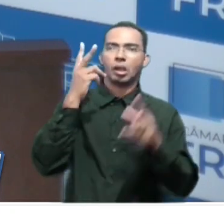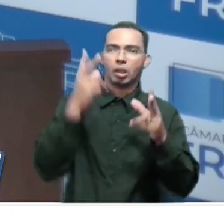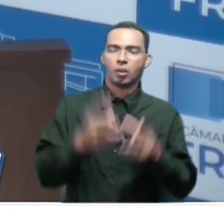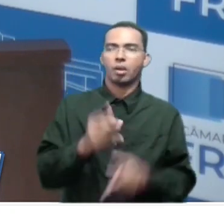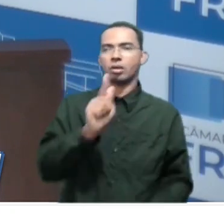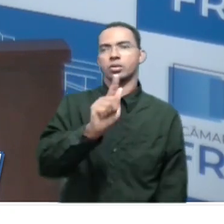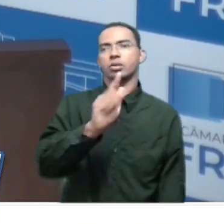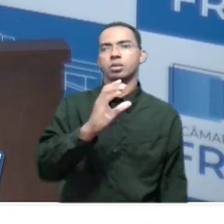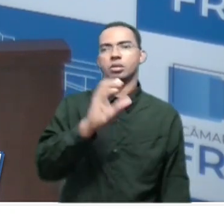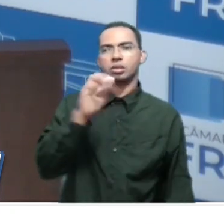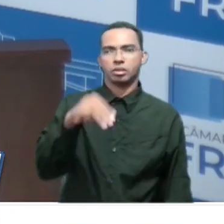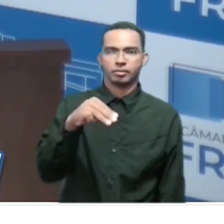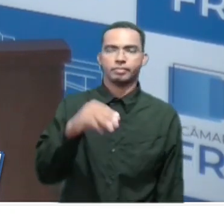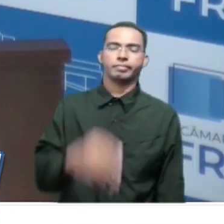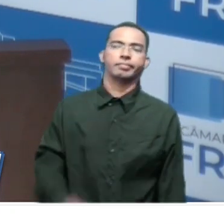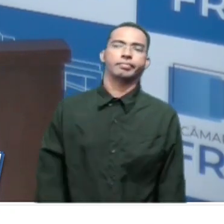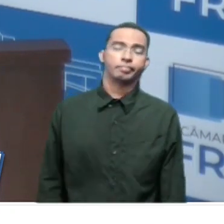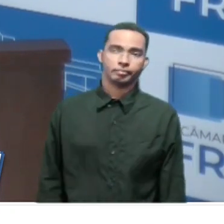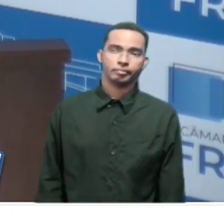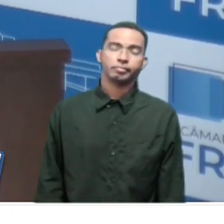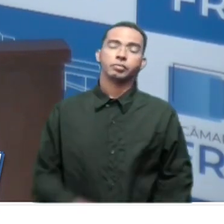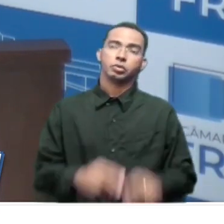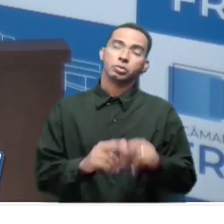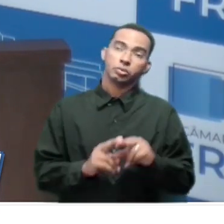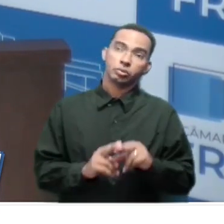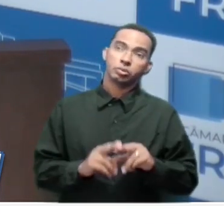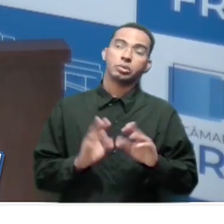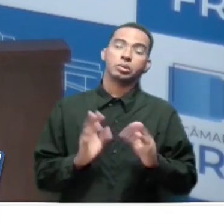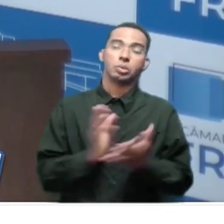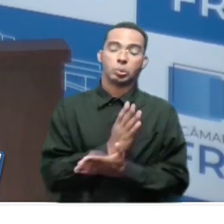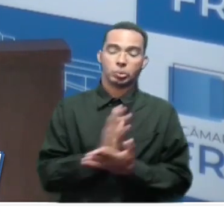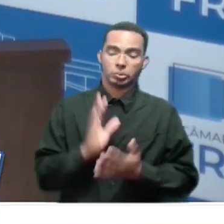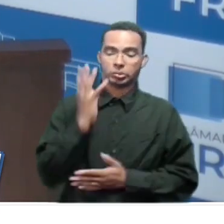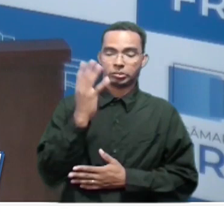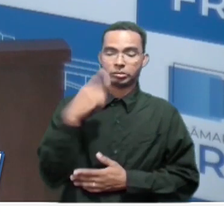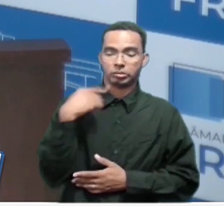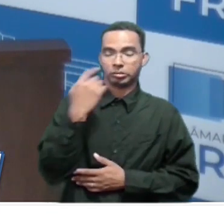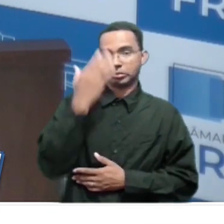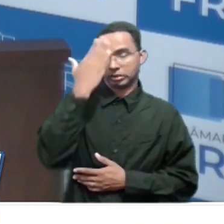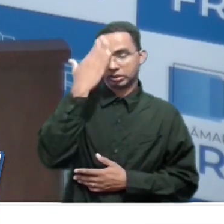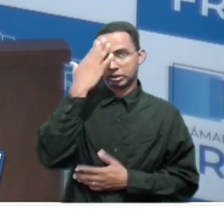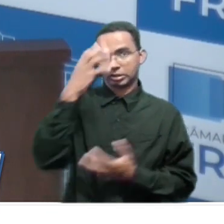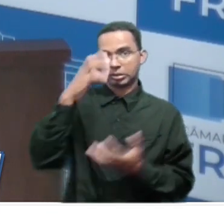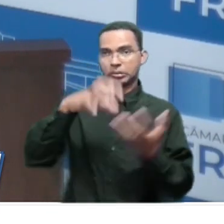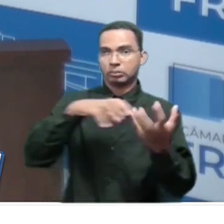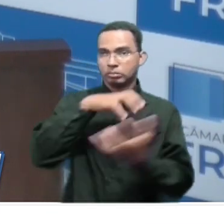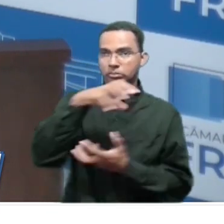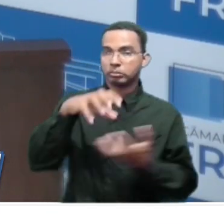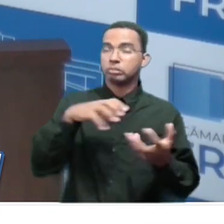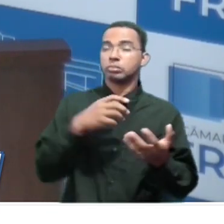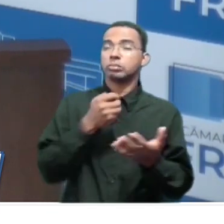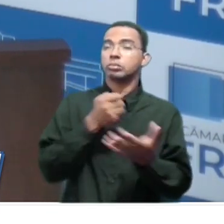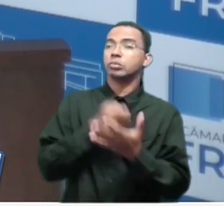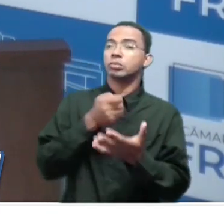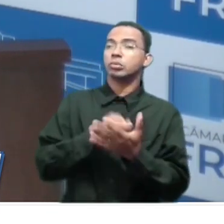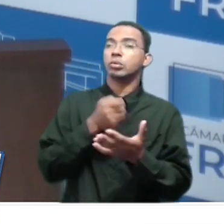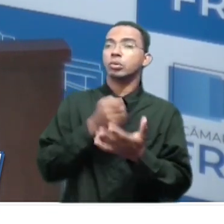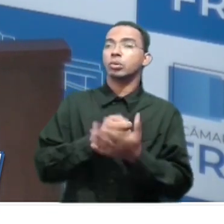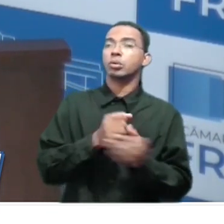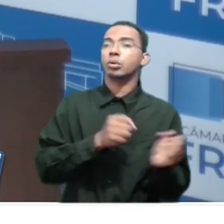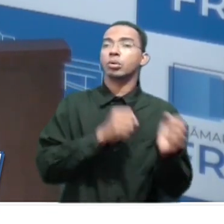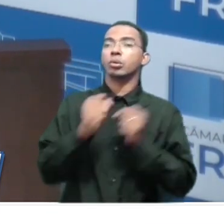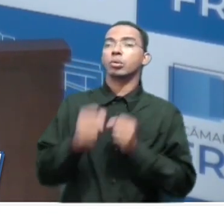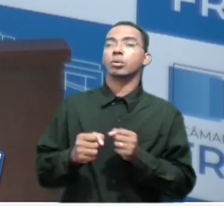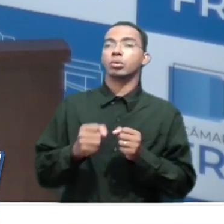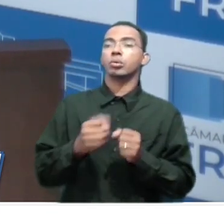municipal. Diante de tais fatos, considerados graves, exigimos do poder público o cumprimento